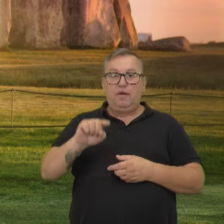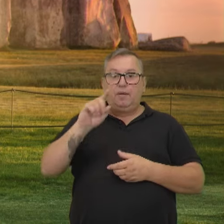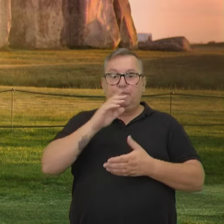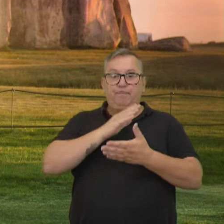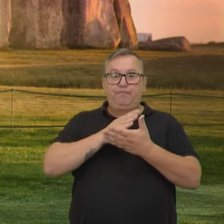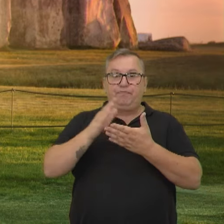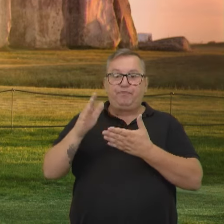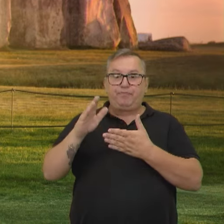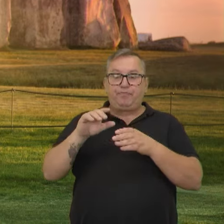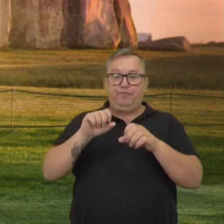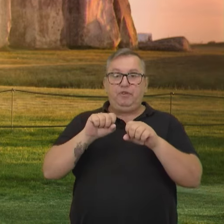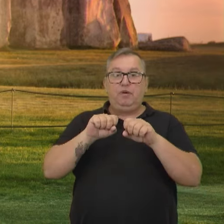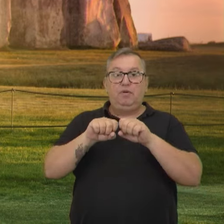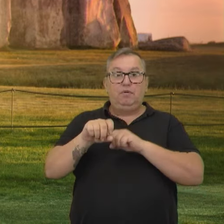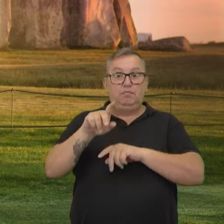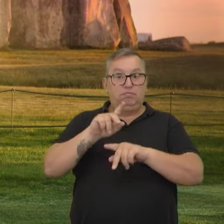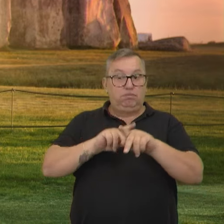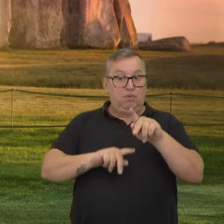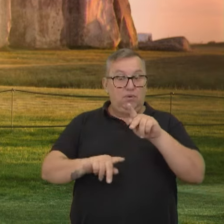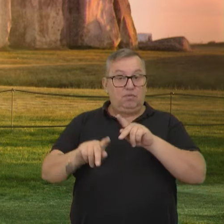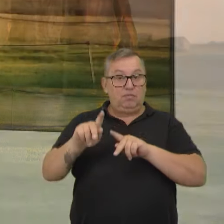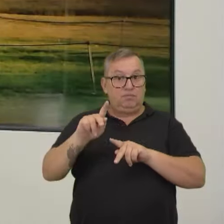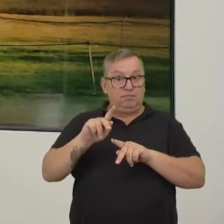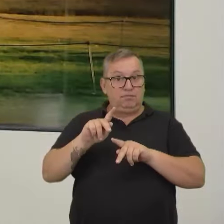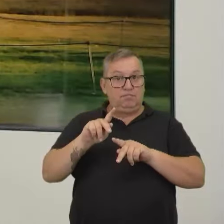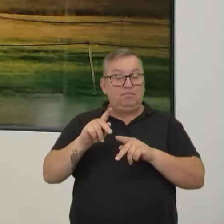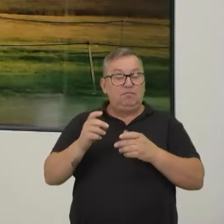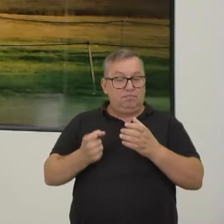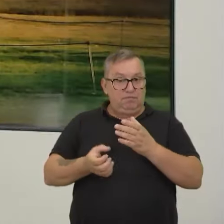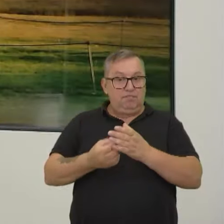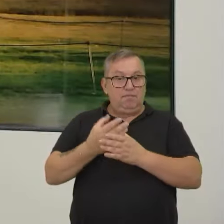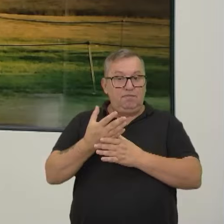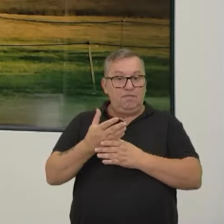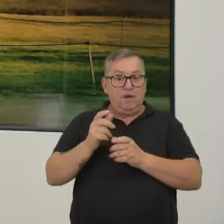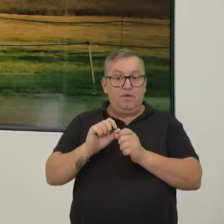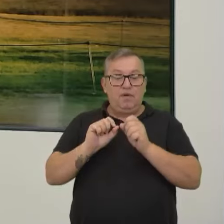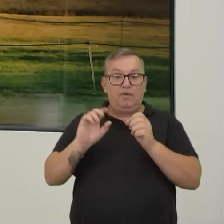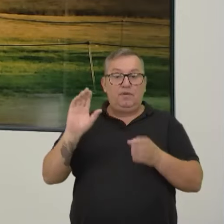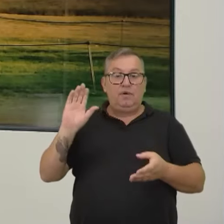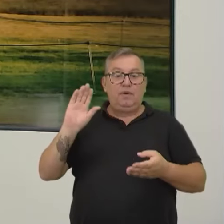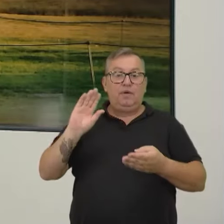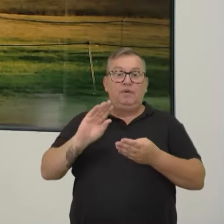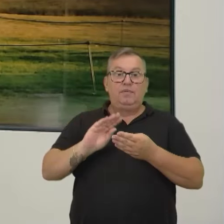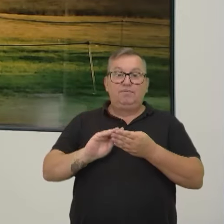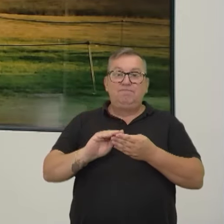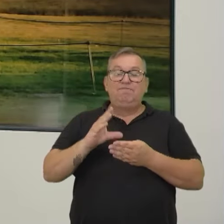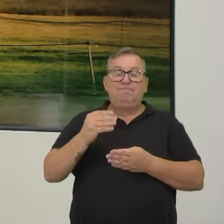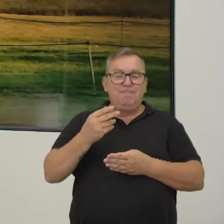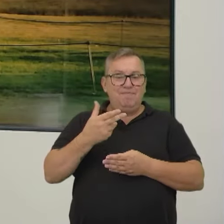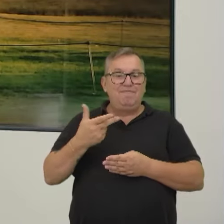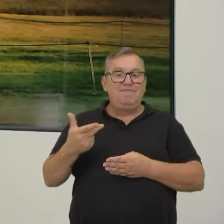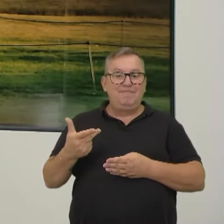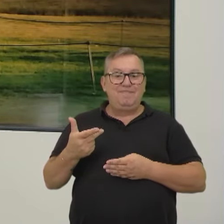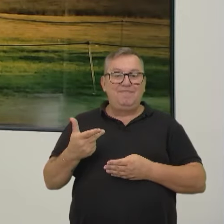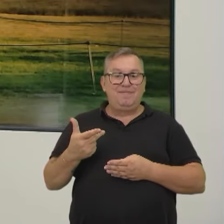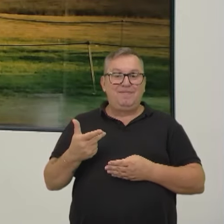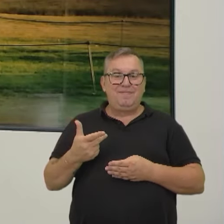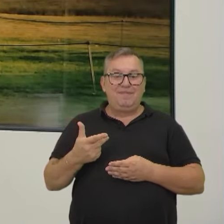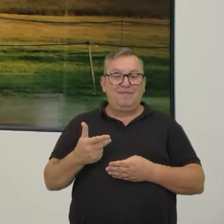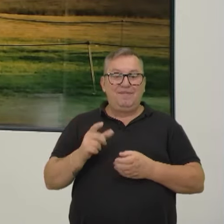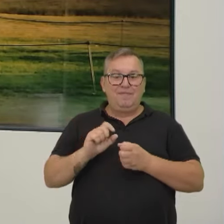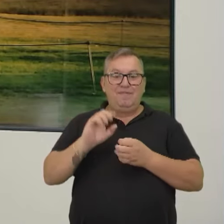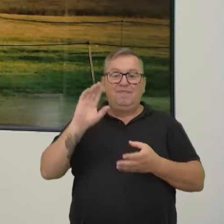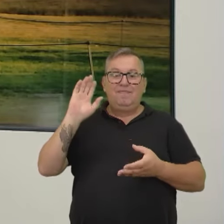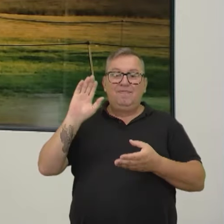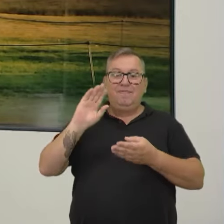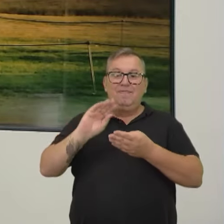falar da formação dos povos, né? Fazendo, assim, um resumo do que a gente viu até aqui, que foi bastante coisa, né? Fazendo um